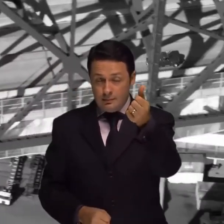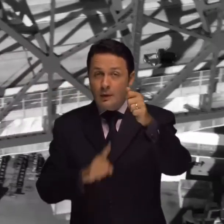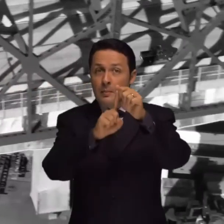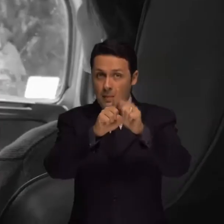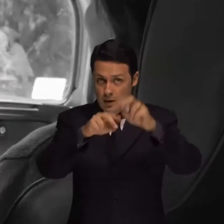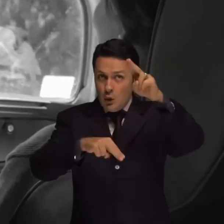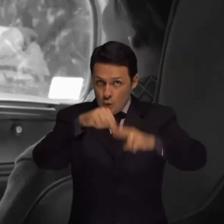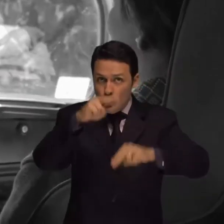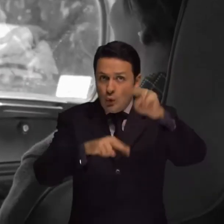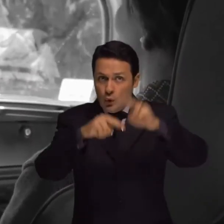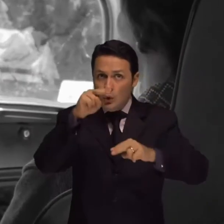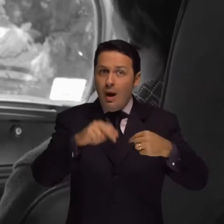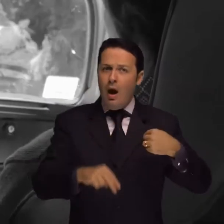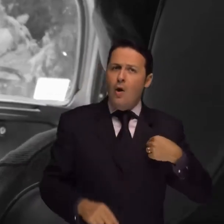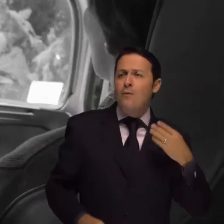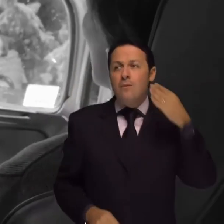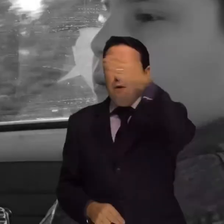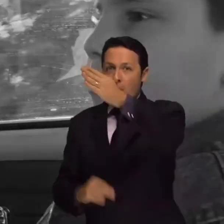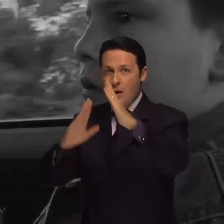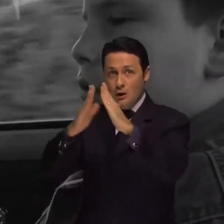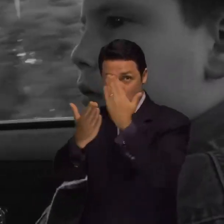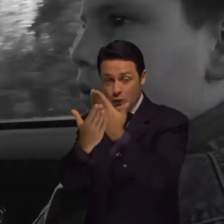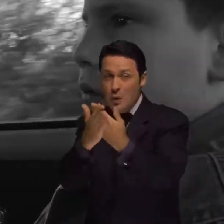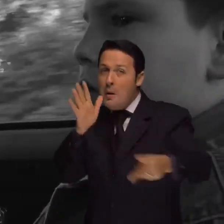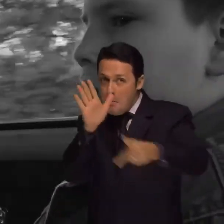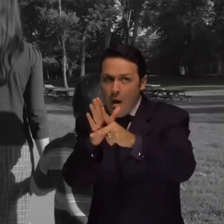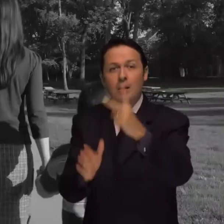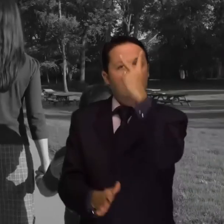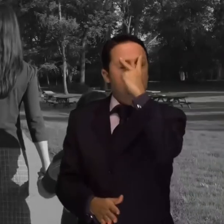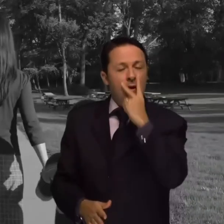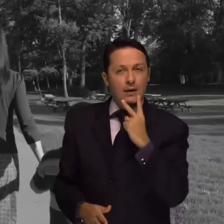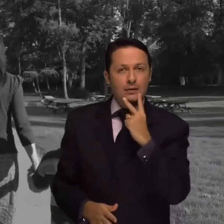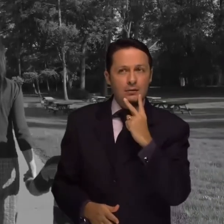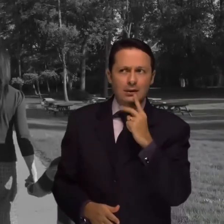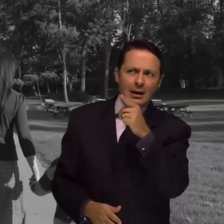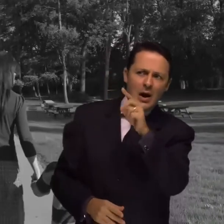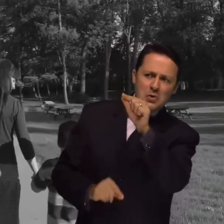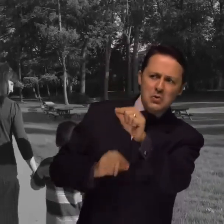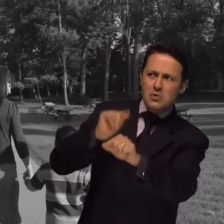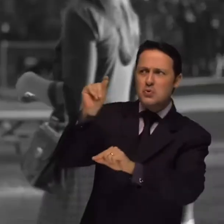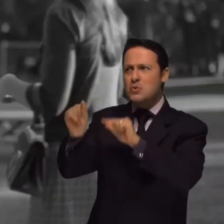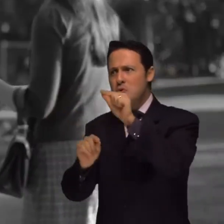Foi em junho de 1976. Nós fomos fazer uma entrevista em Perkins.